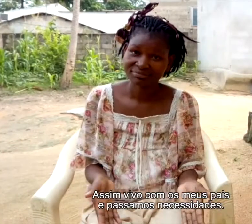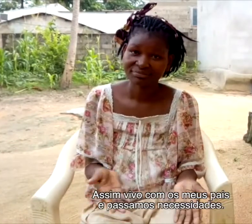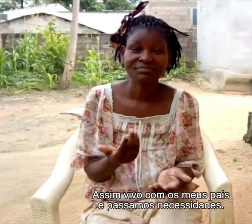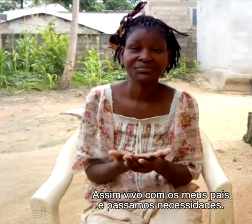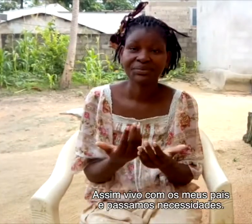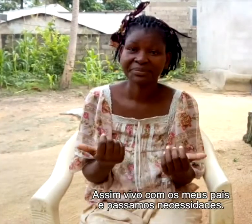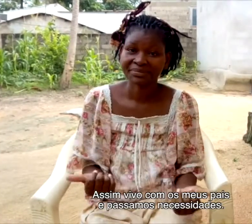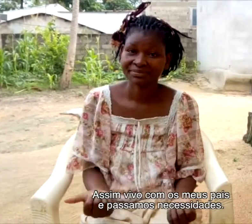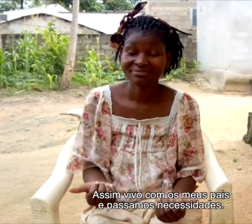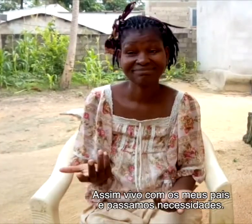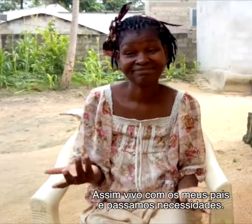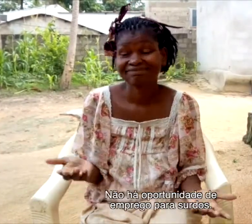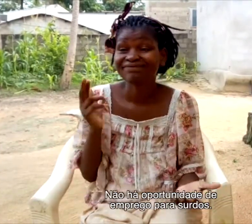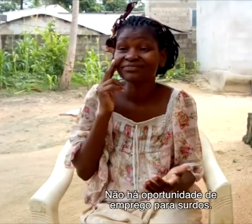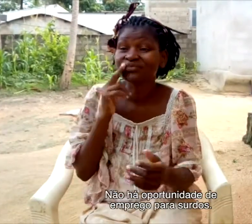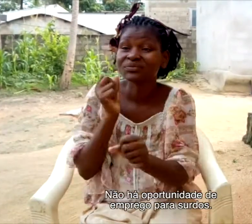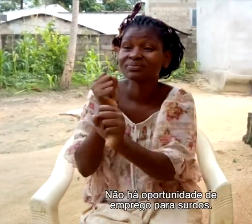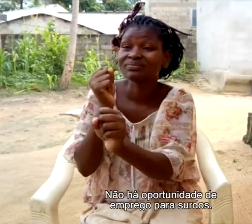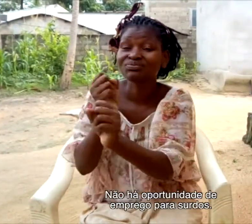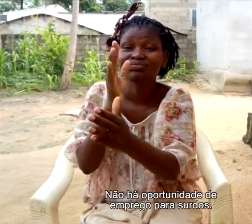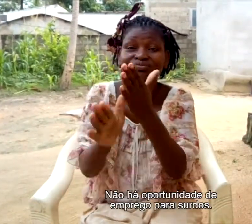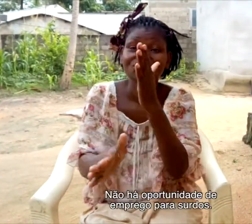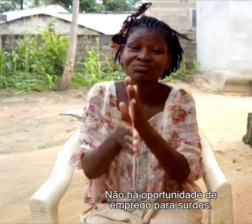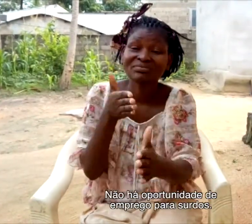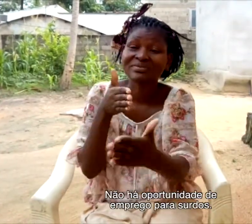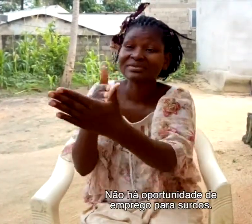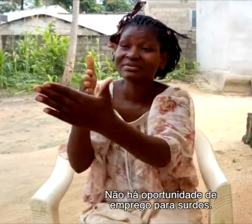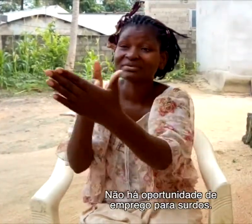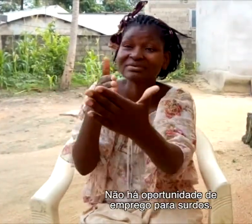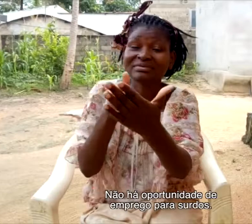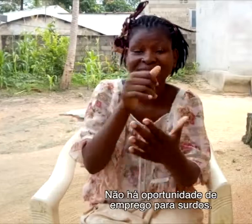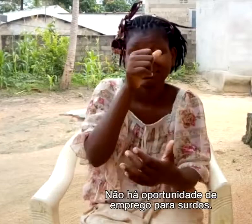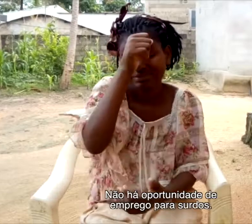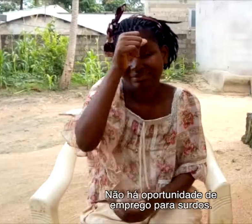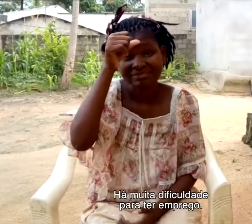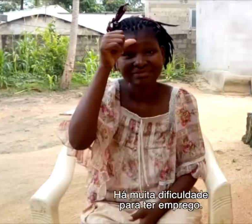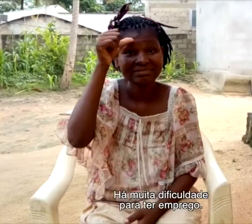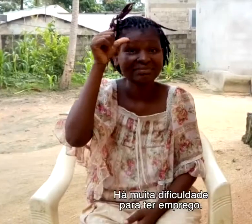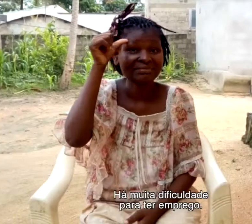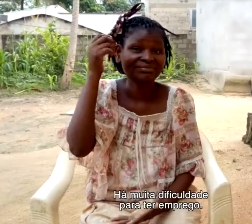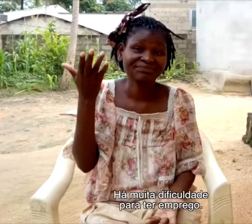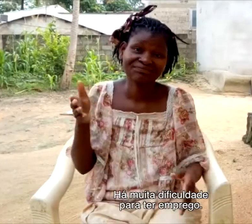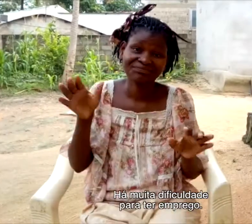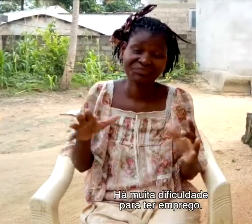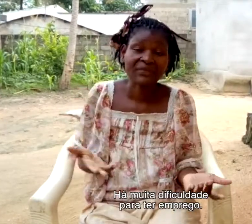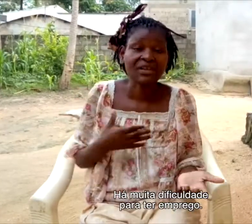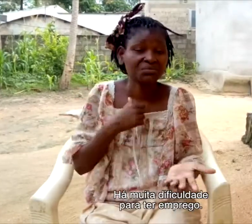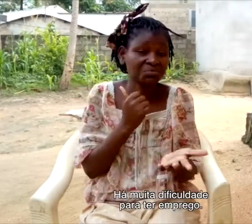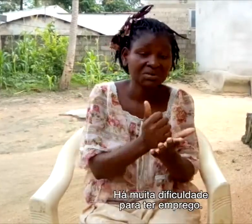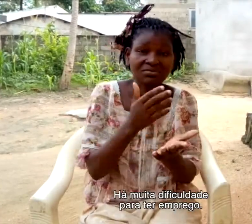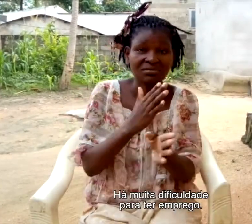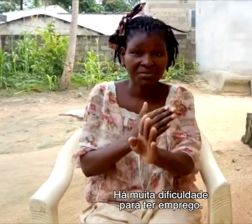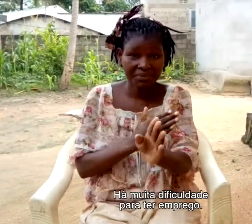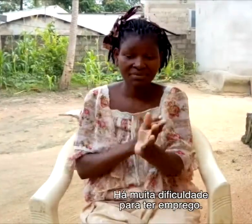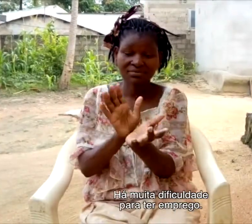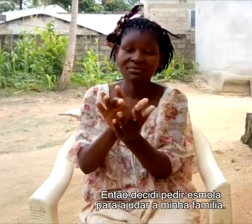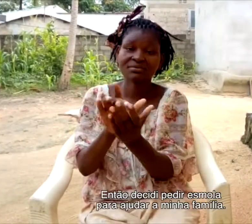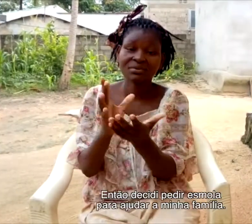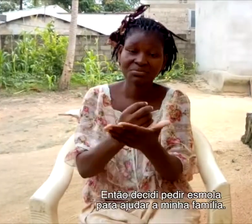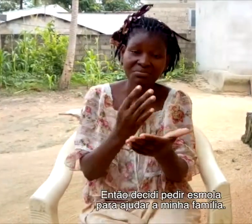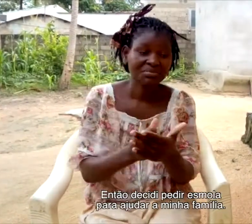estamos a sofrer. Não há oportunidade de emprego para os surdos. Existem dificuldades de arranjar emprego.